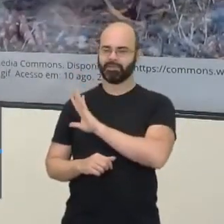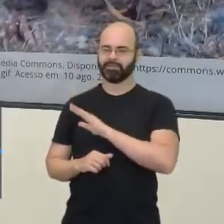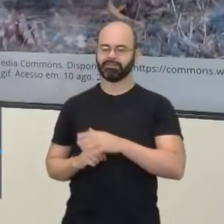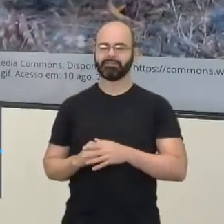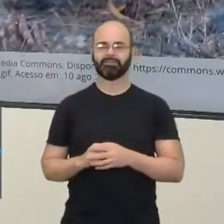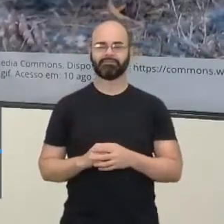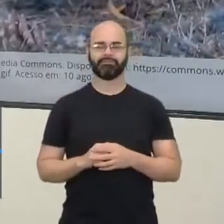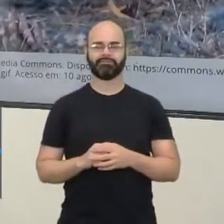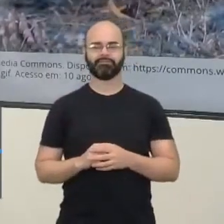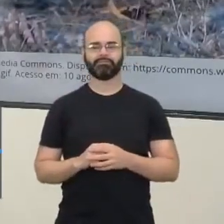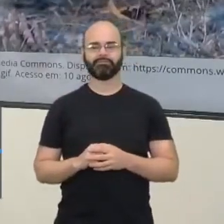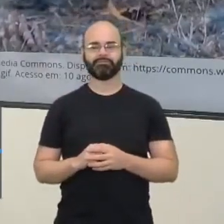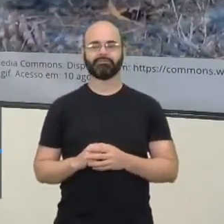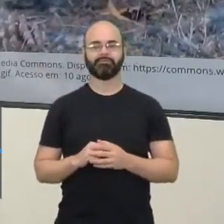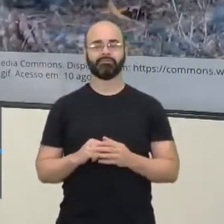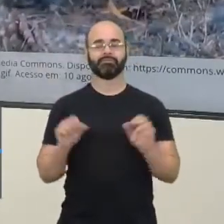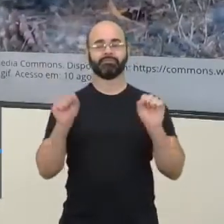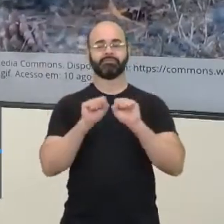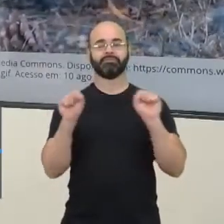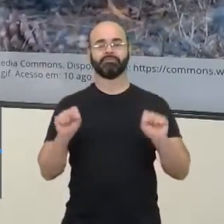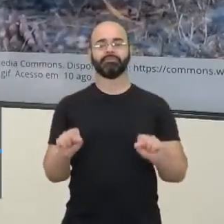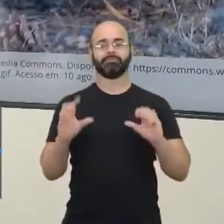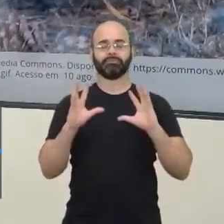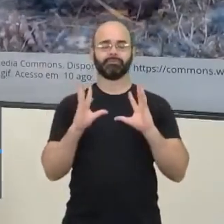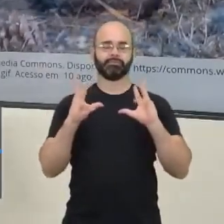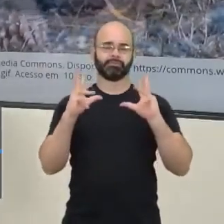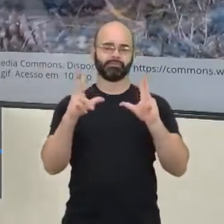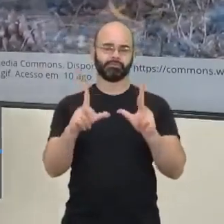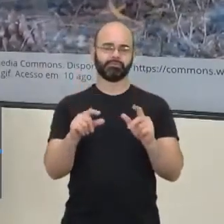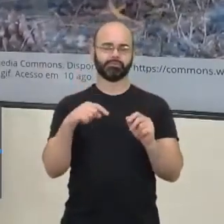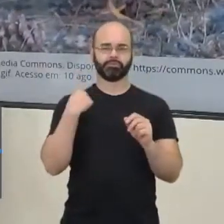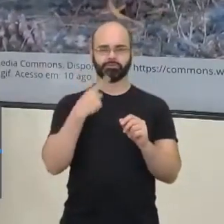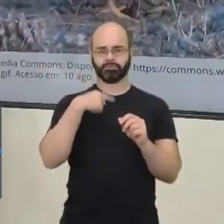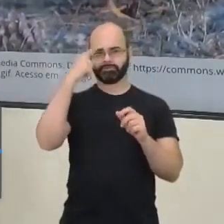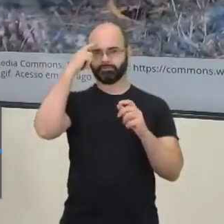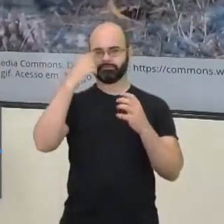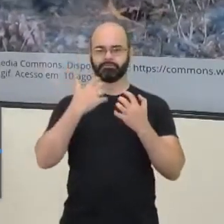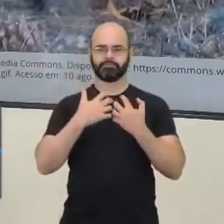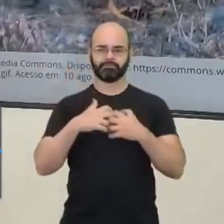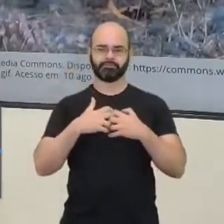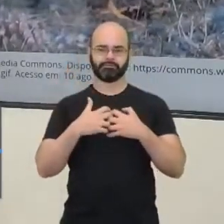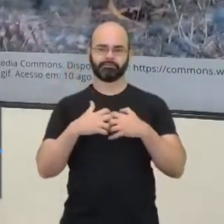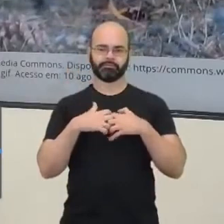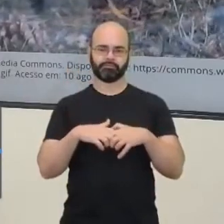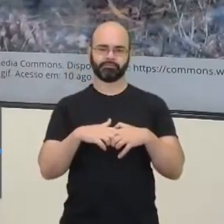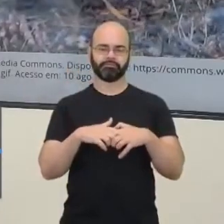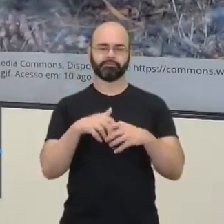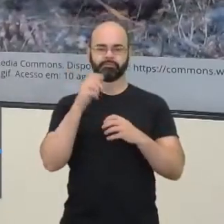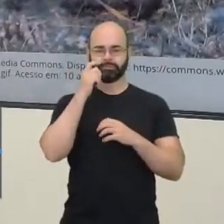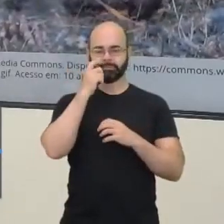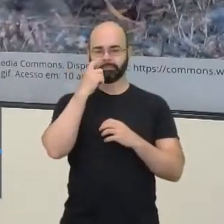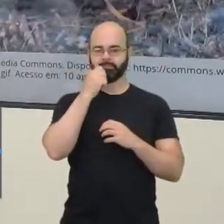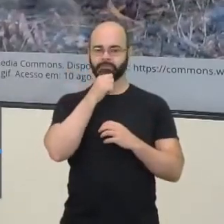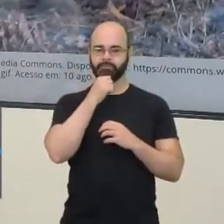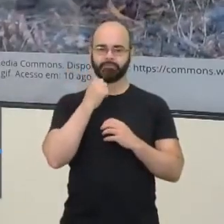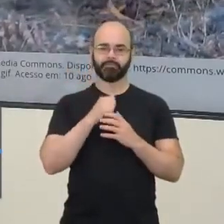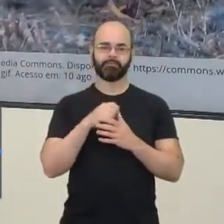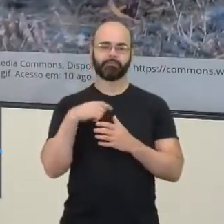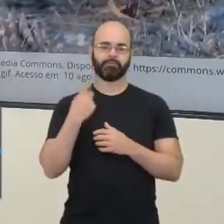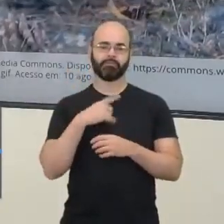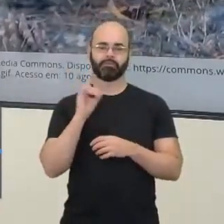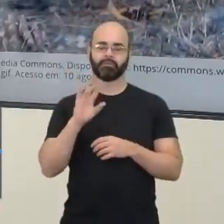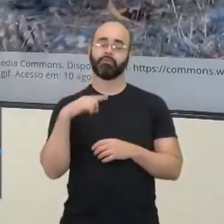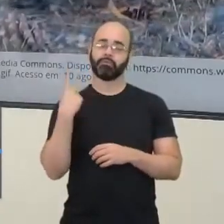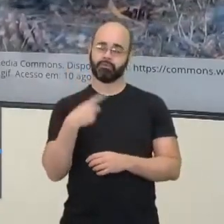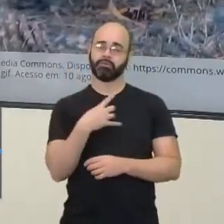usando todos os sistemas. É lógico que a ideia dessa aula era a gente fazer essa reflexão, que não sou nós, né? Para quem não sabe, nós somos